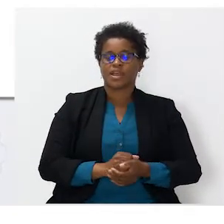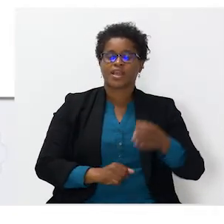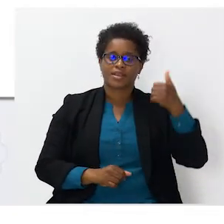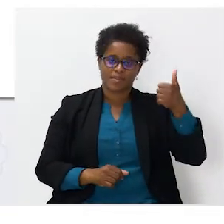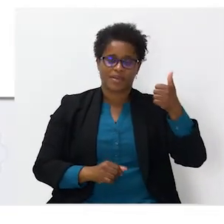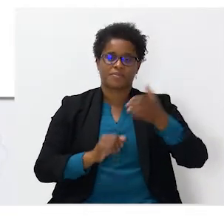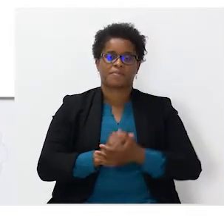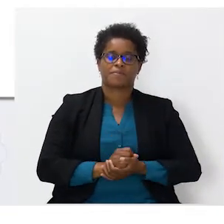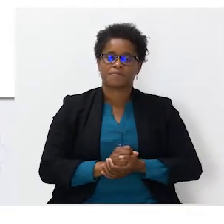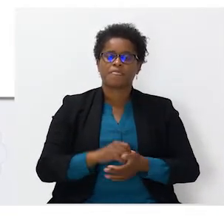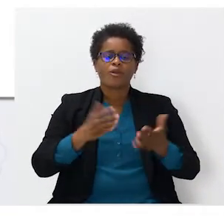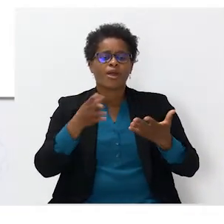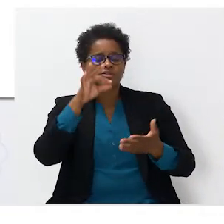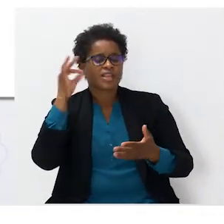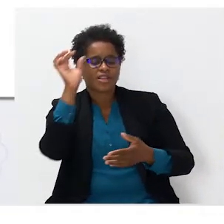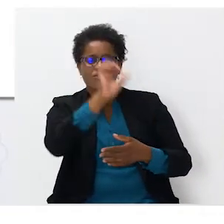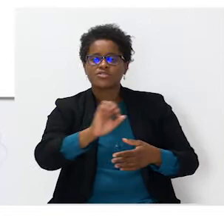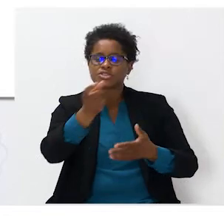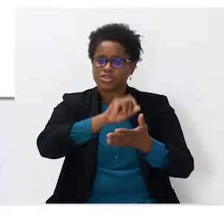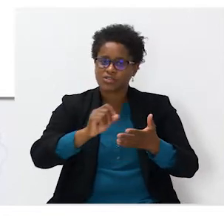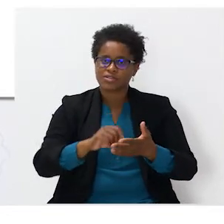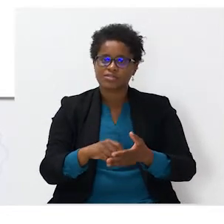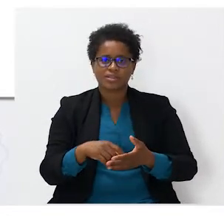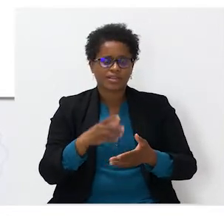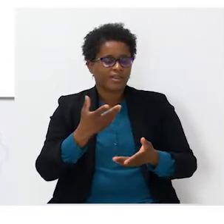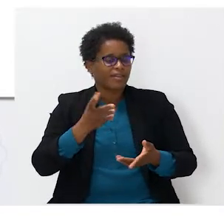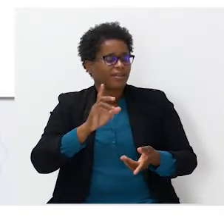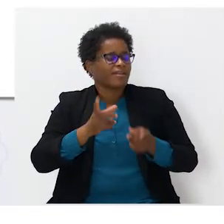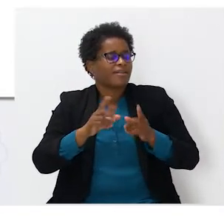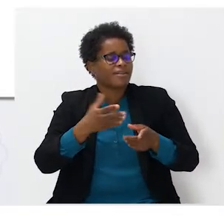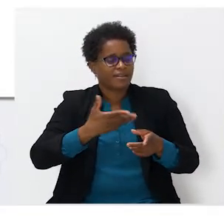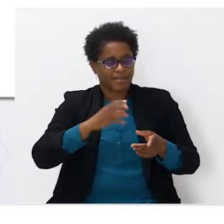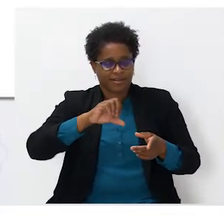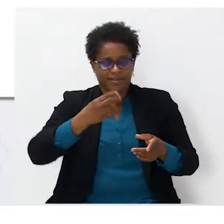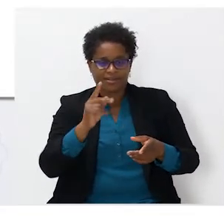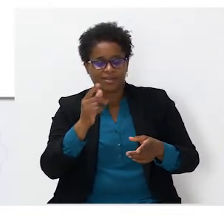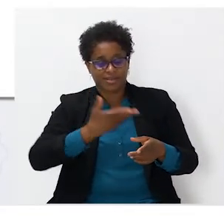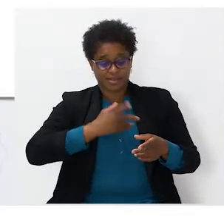linha B, qual é o sinal que vocês colocaram? Que delícia! Que delícia!